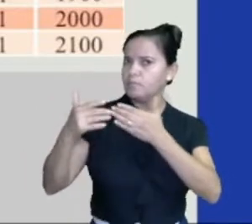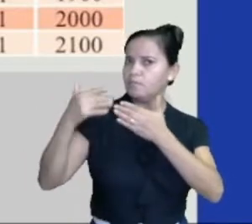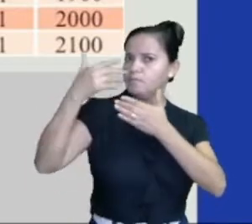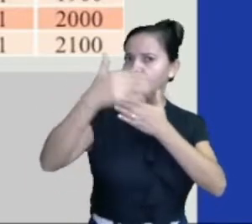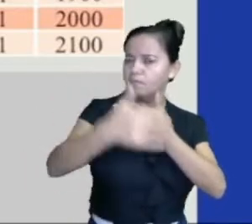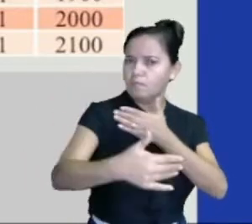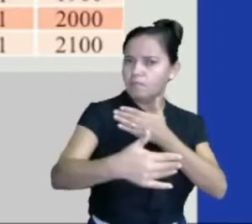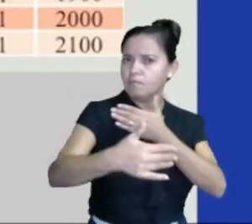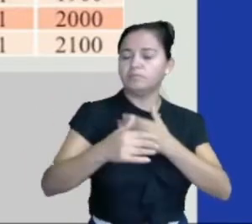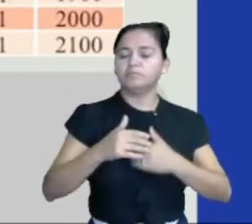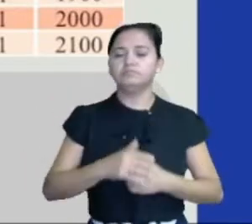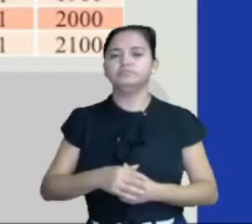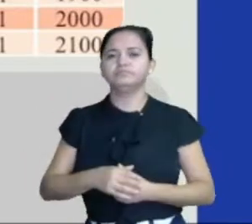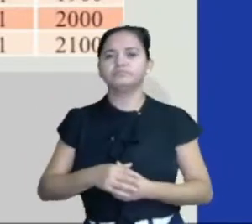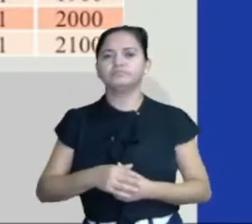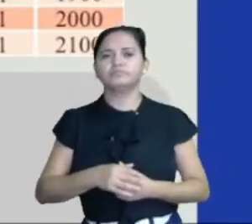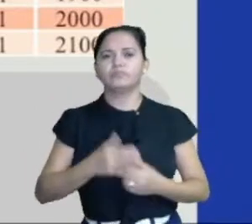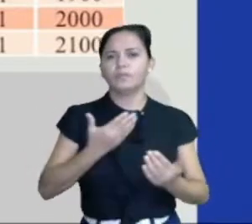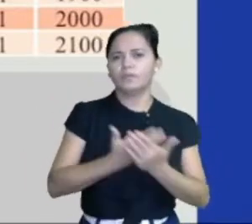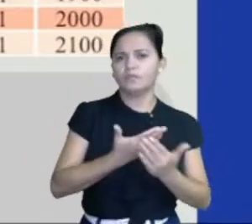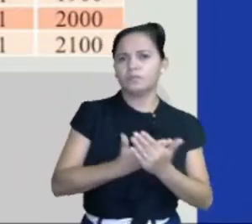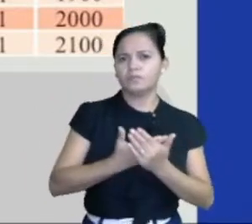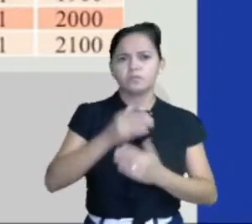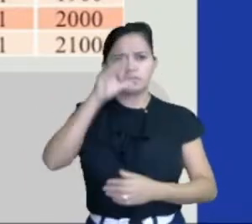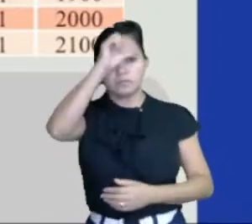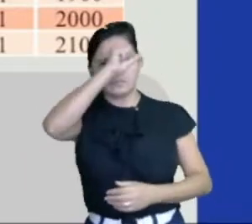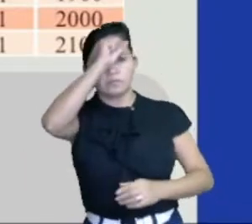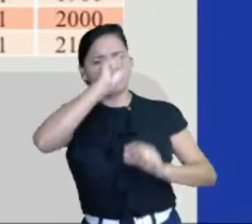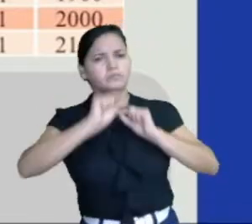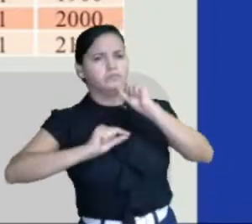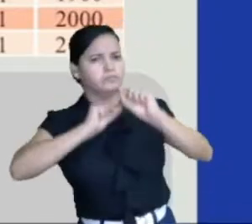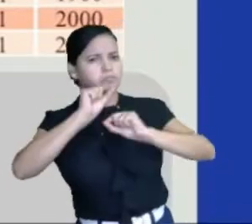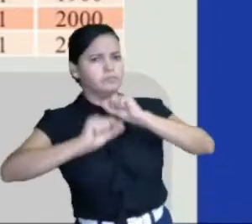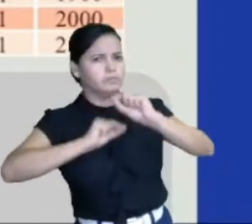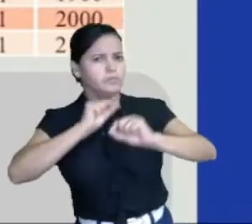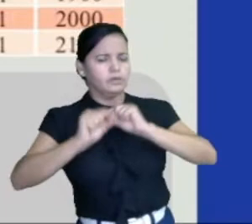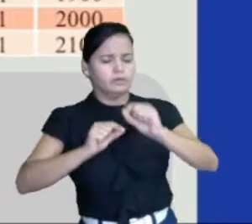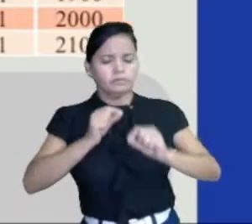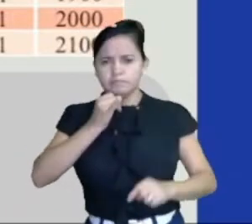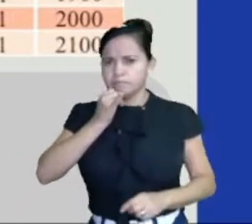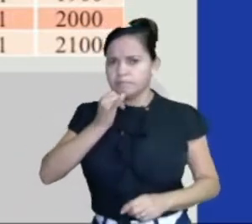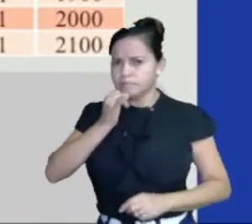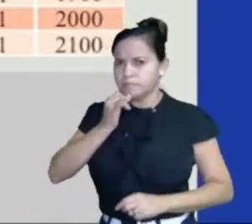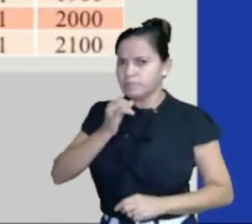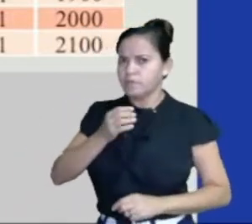aprendemos que para eu me referir